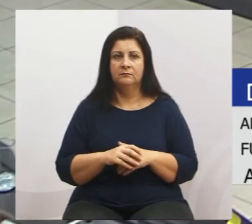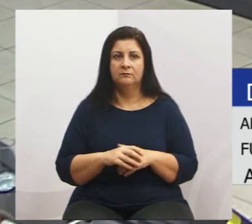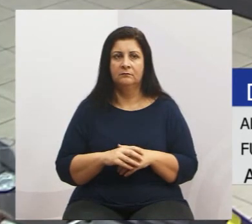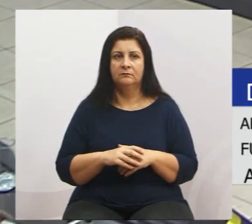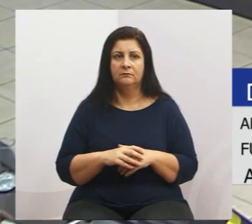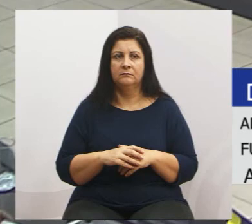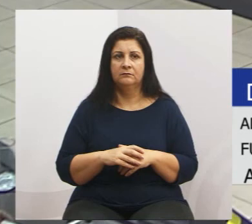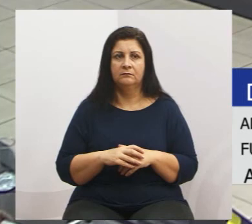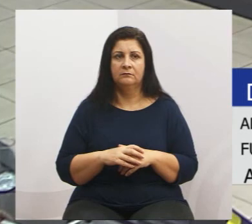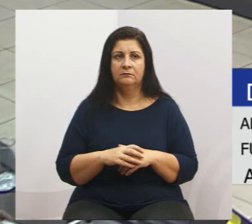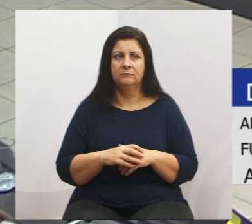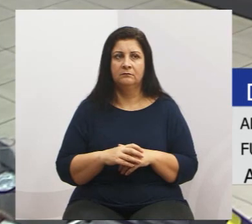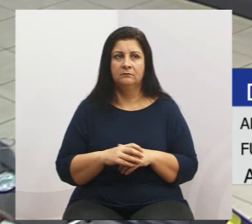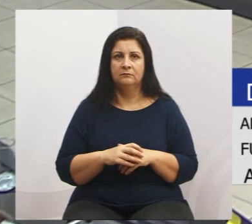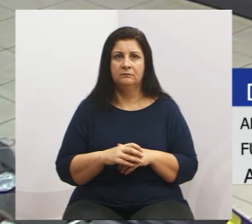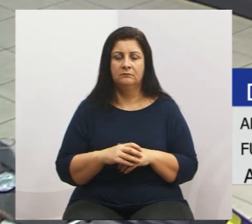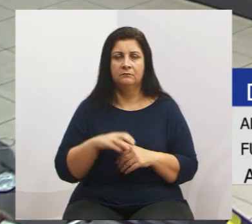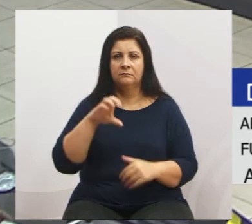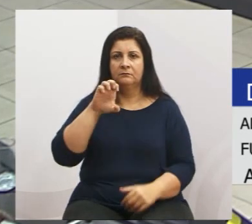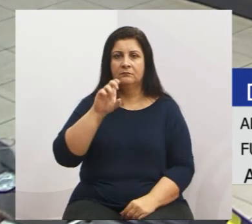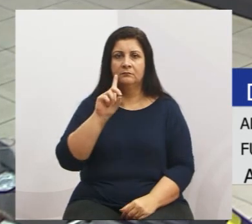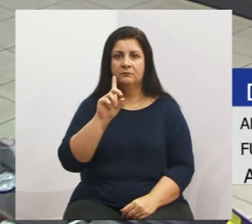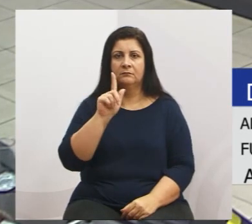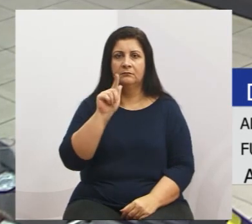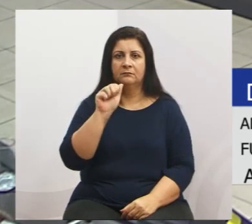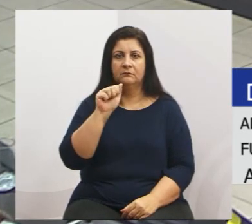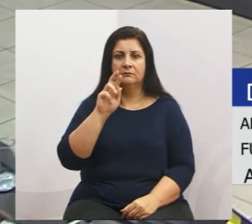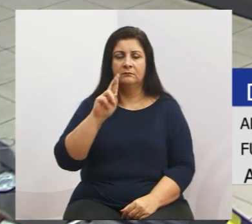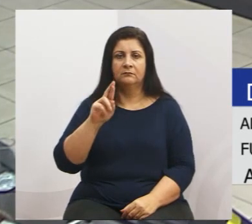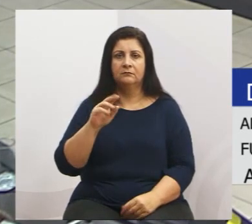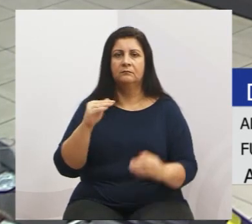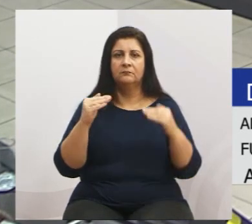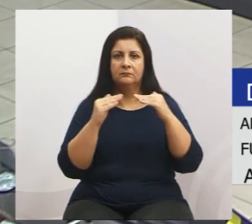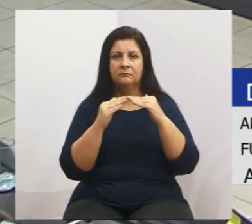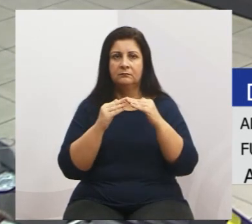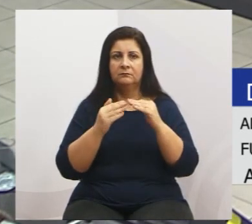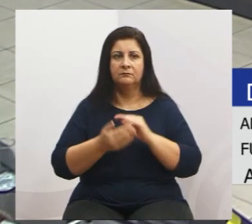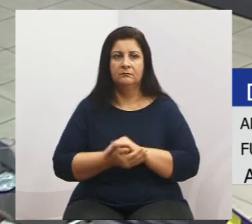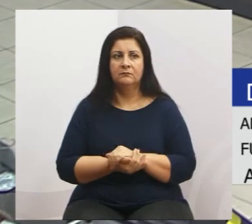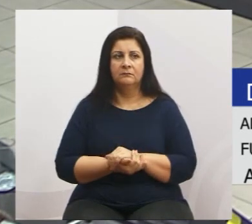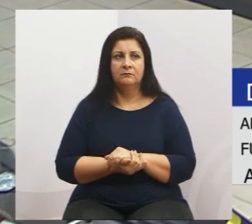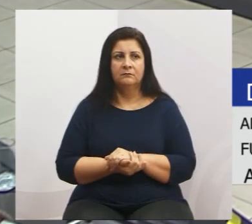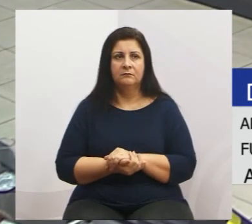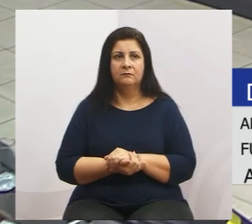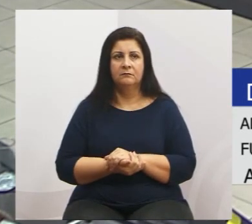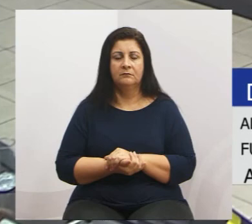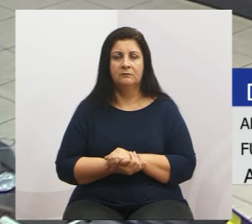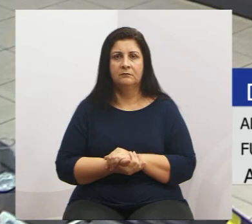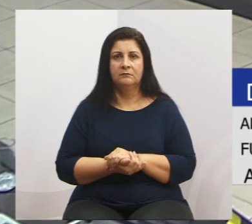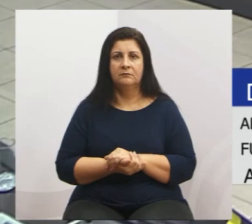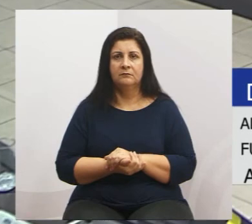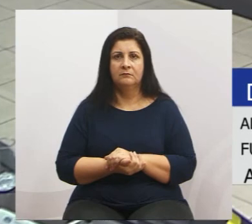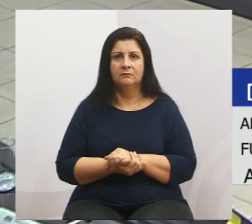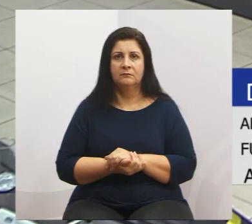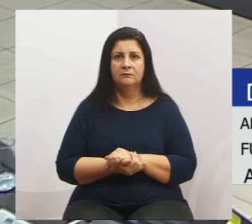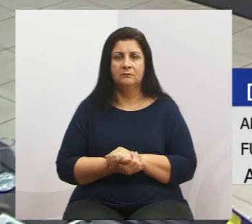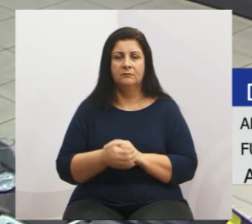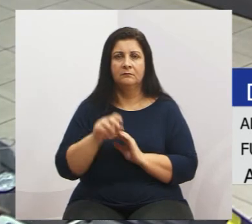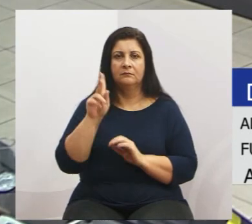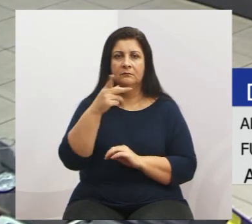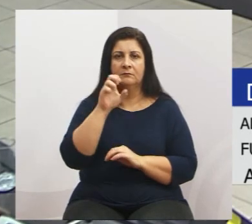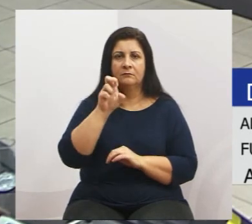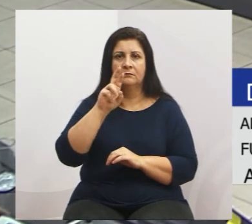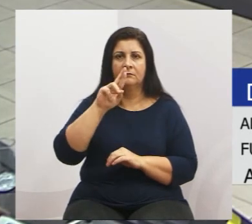Como vota o vereador Edgar Sasaki? Favorável. Como vota o vereador